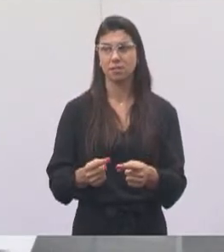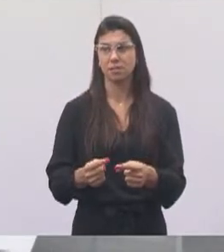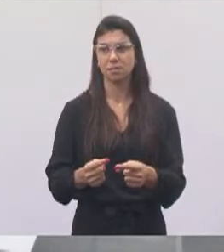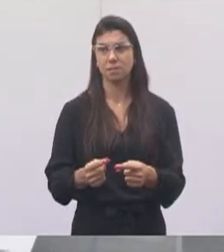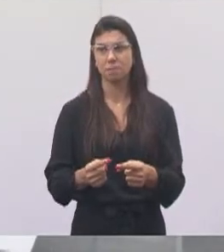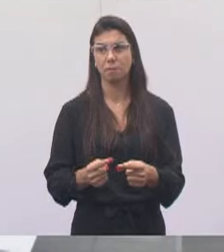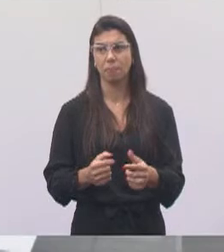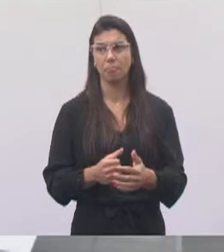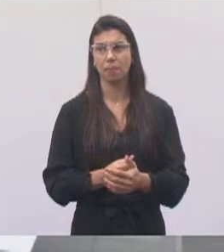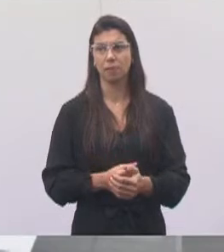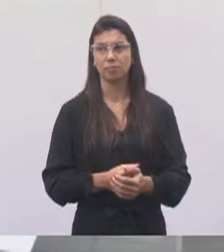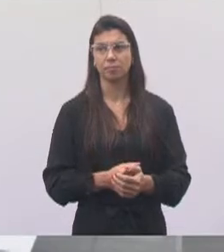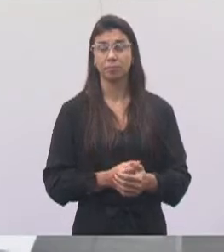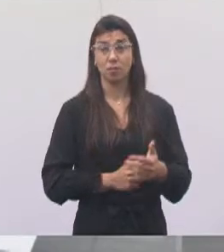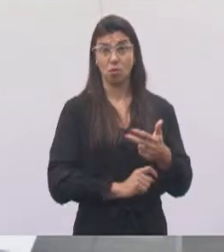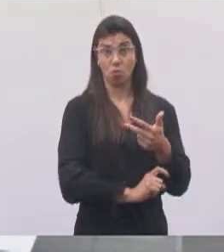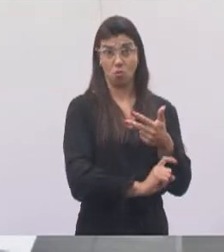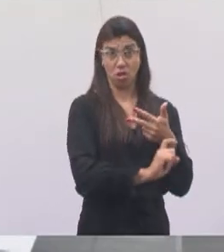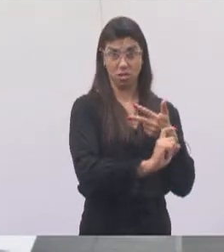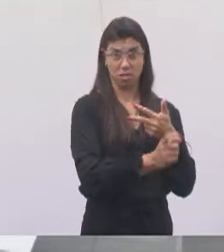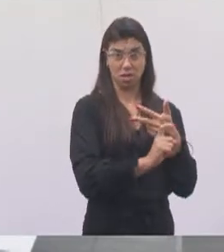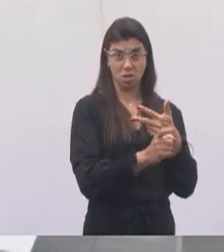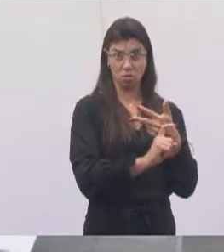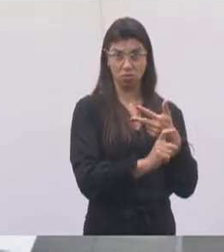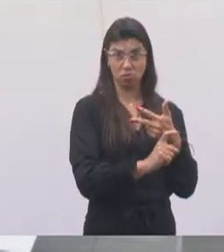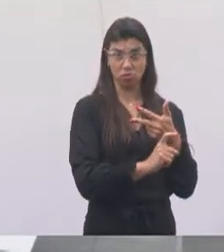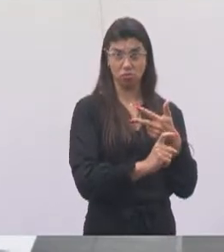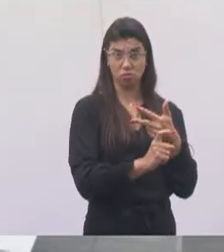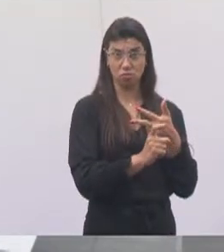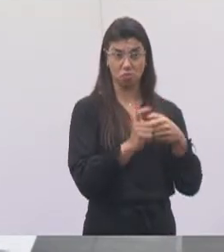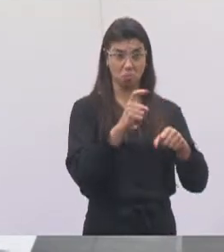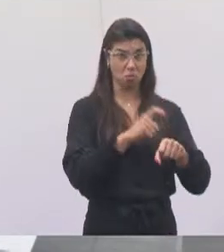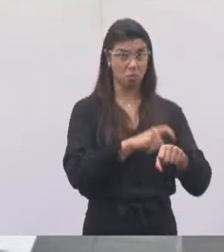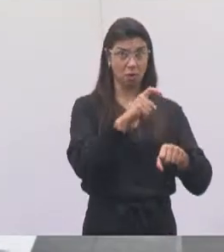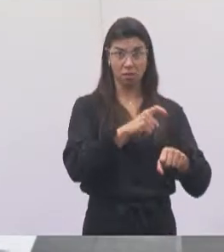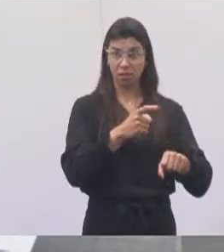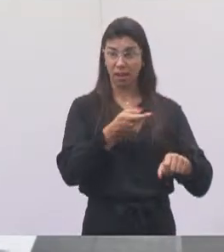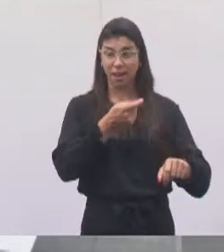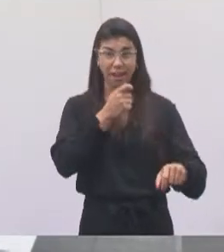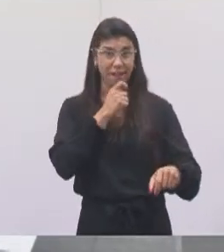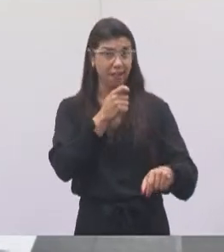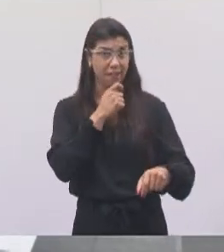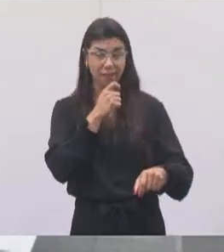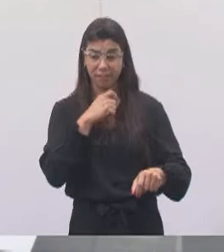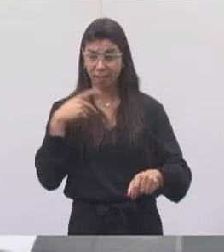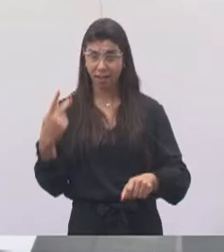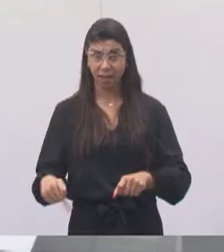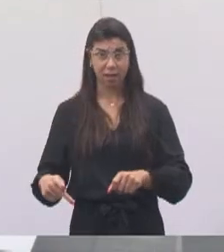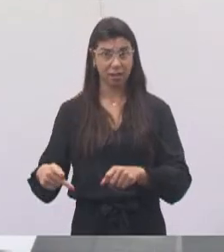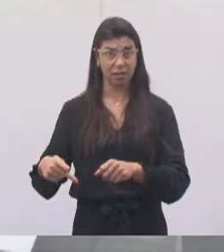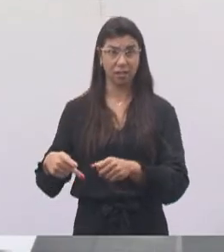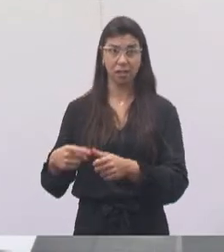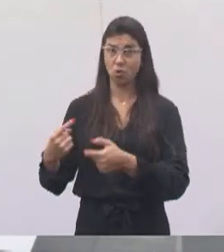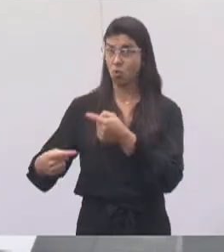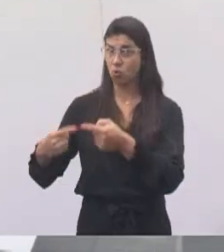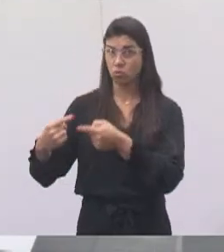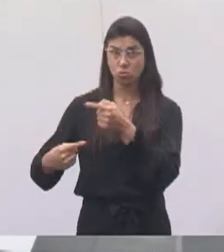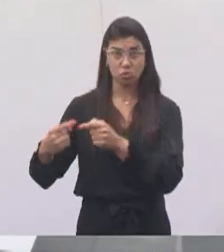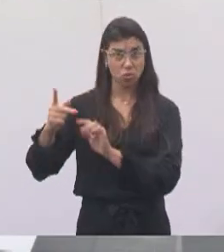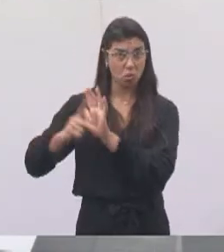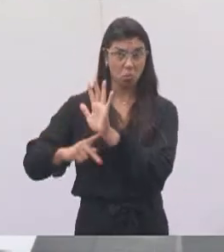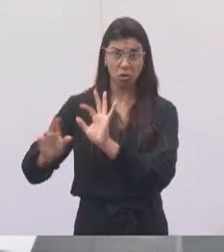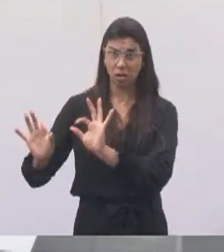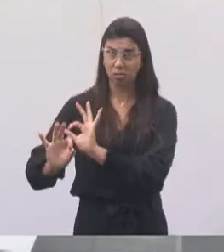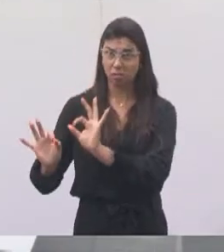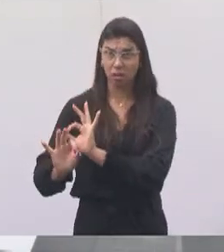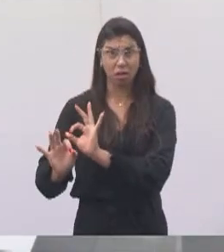indicações do Poder Executivo no momento em que nem se discutiu um projeto para fazer uma